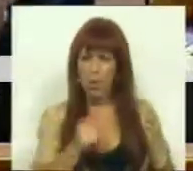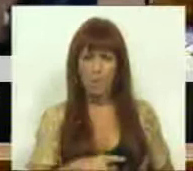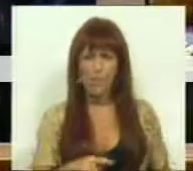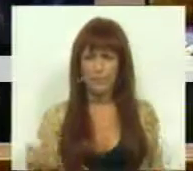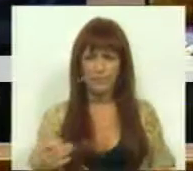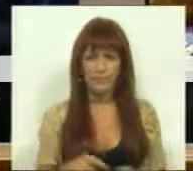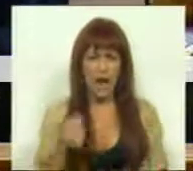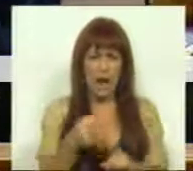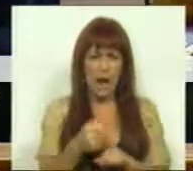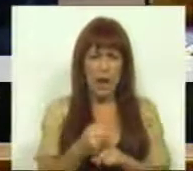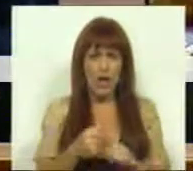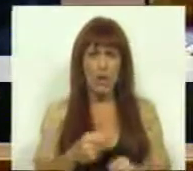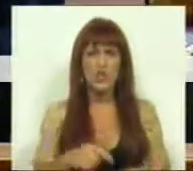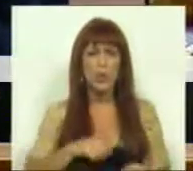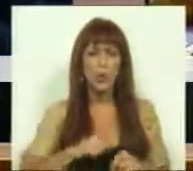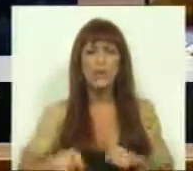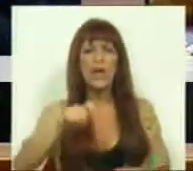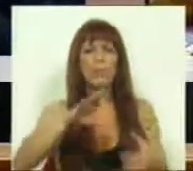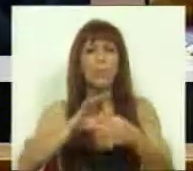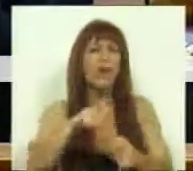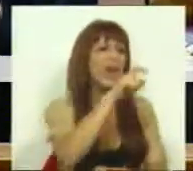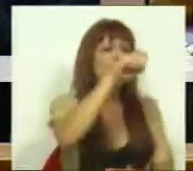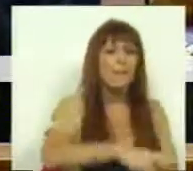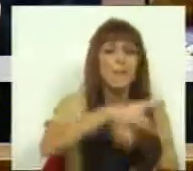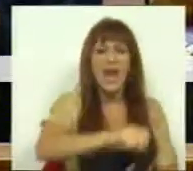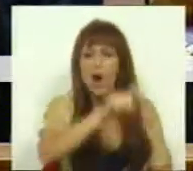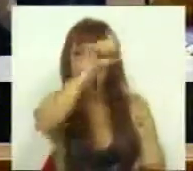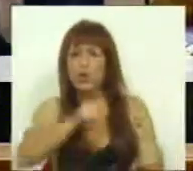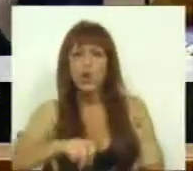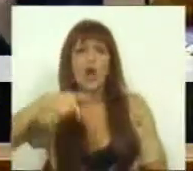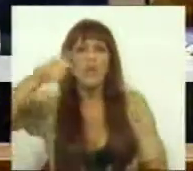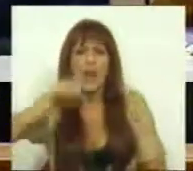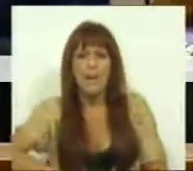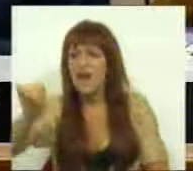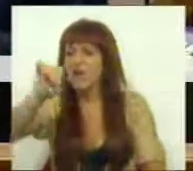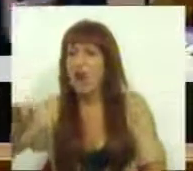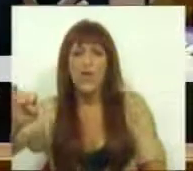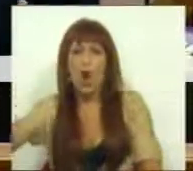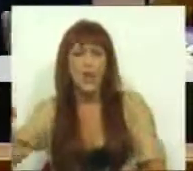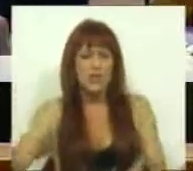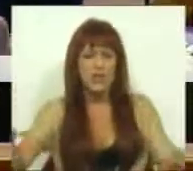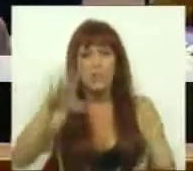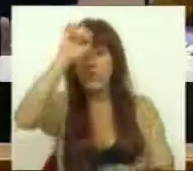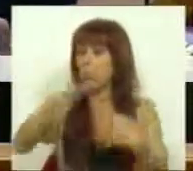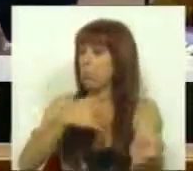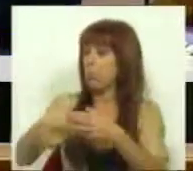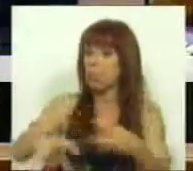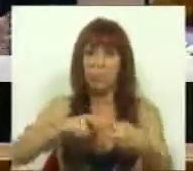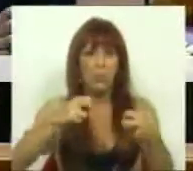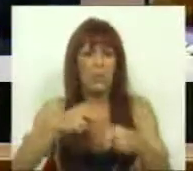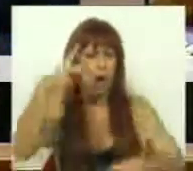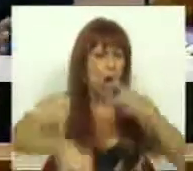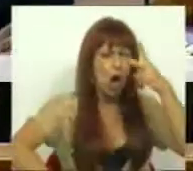pode claramente atacar o período de fidelização da Mel, da Zon, da TMN, da Ótimos ou da Vodafone. Mas este Governo não tem tido problema nenhum